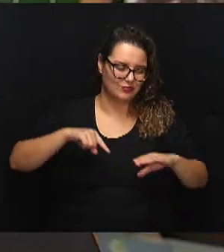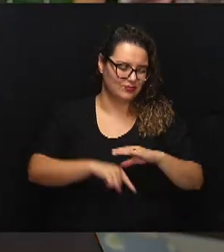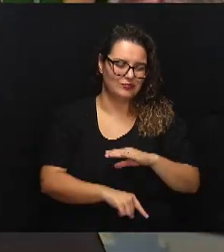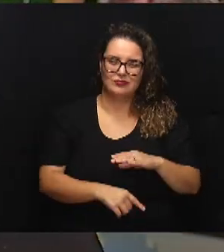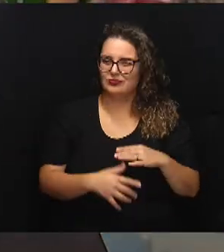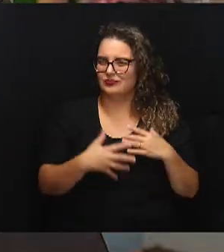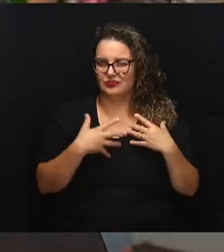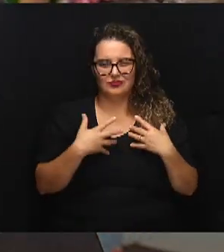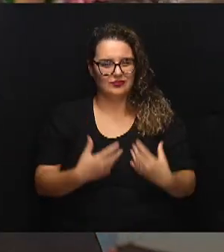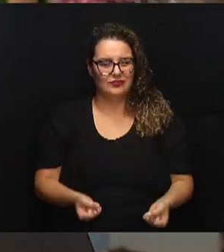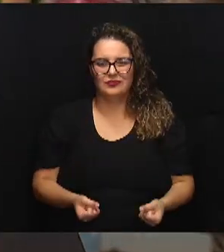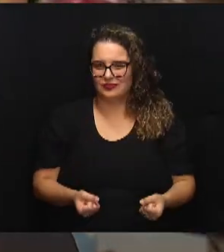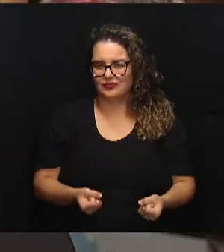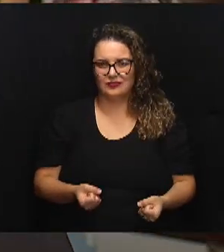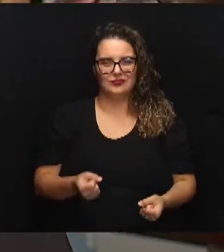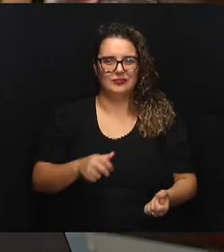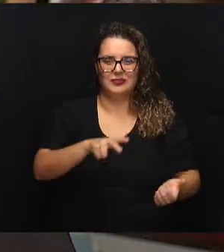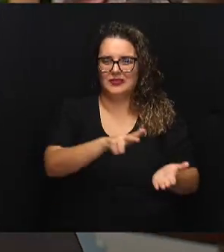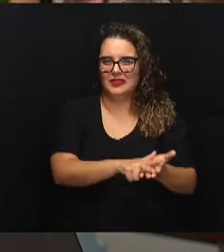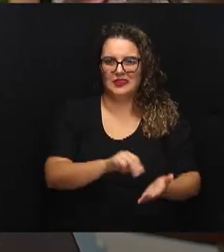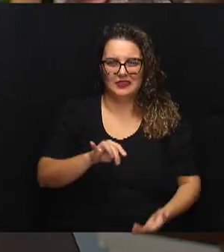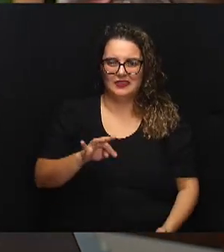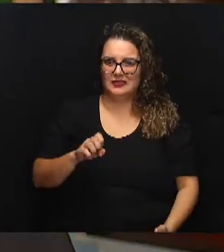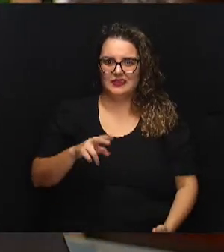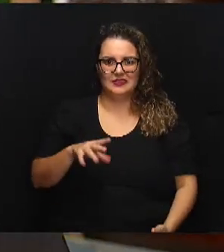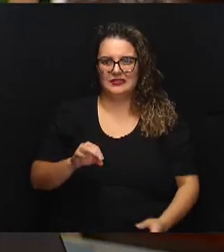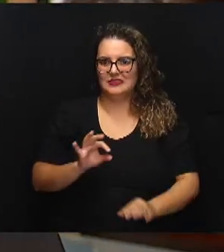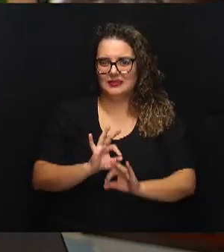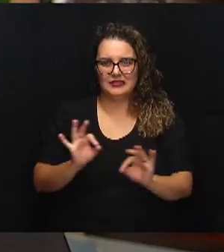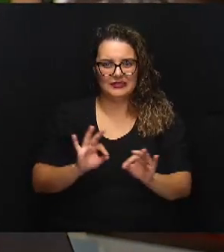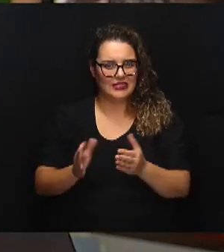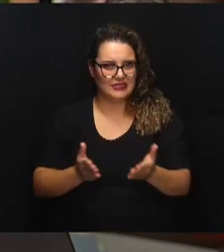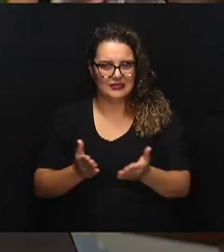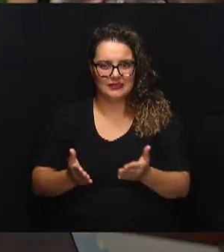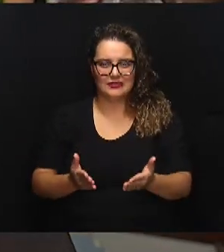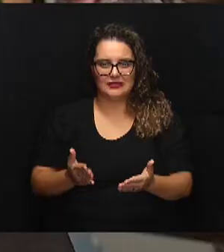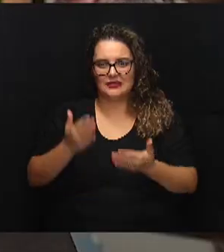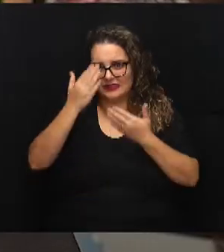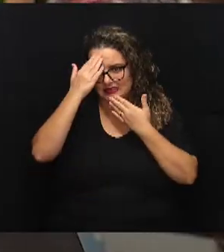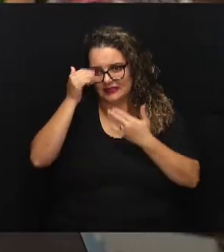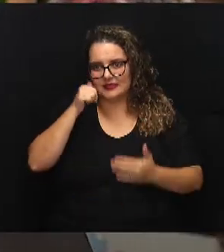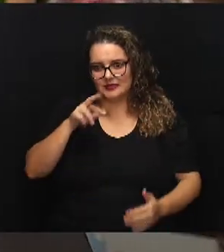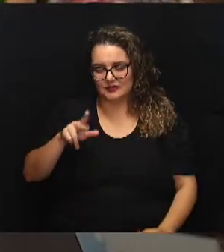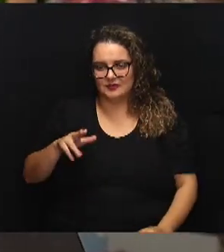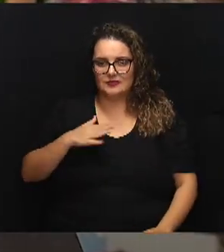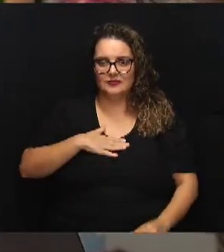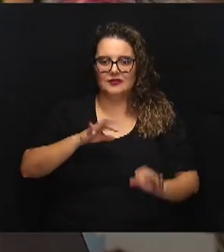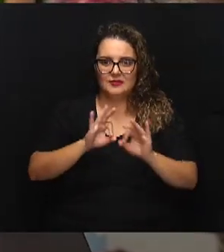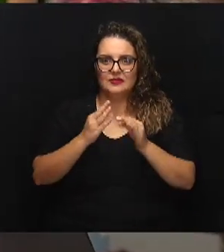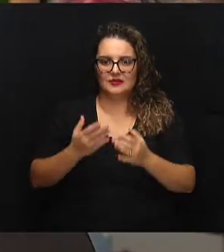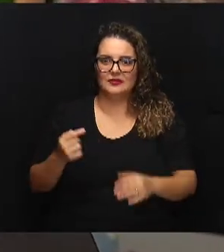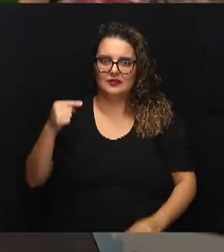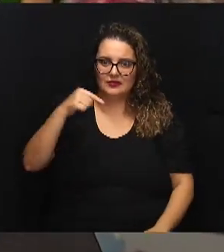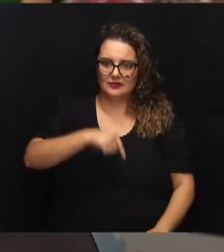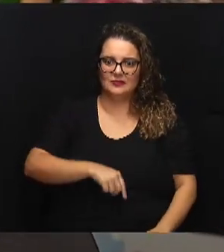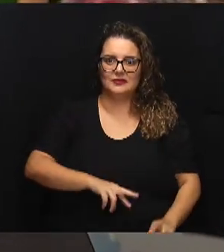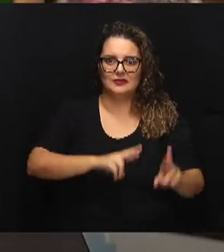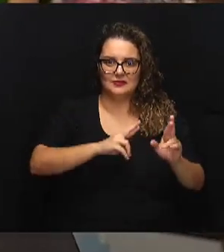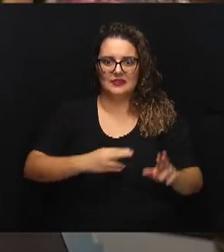aceitava internação, não aceitava nenhum tratamento, né? Aí, graças a minha irmã e minha família, eu vim por Esperança e Vida, né?